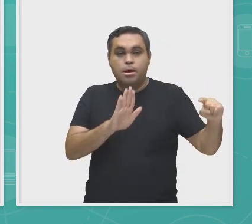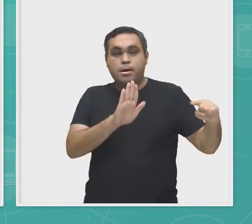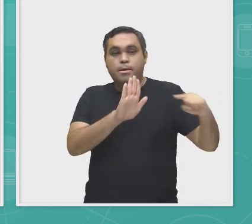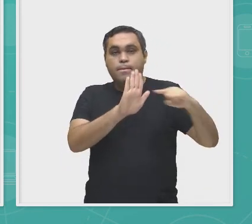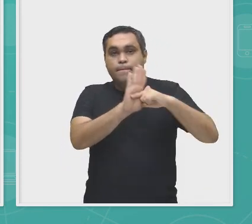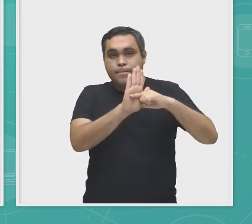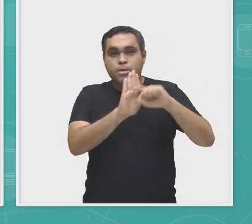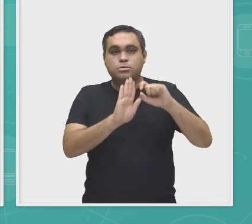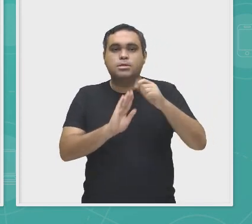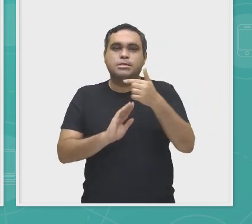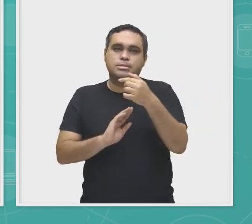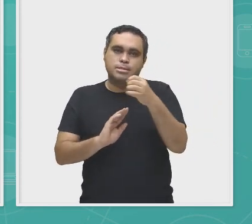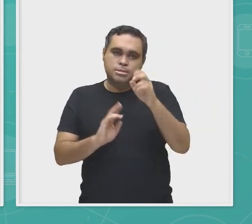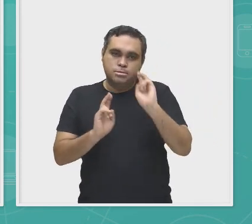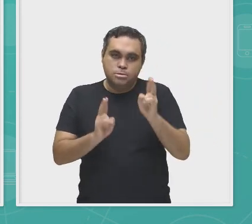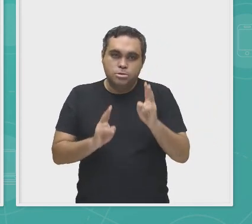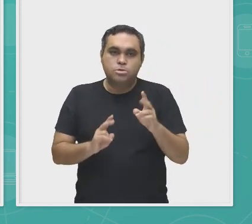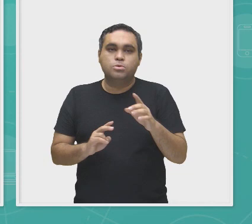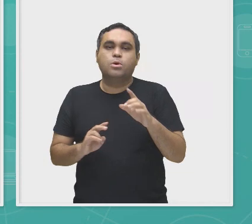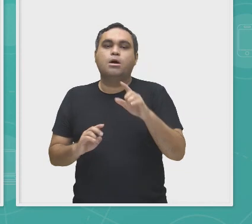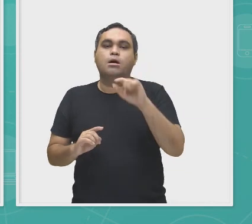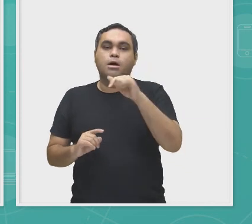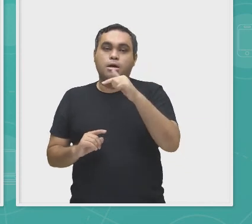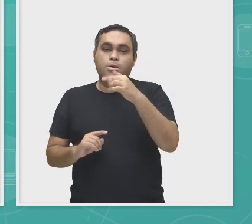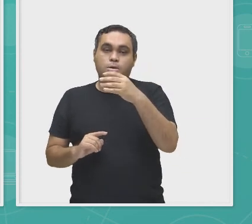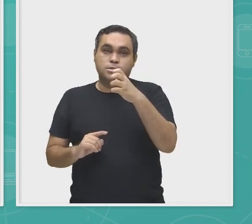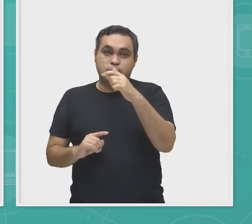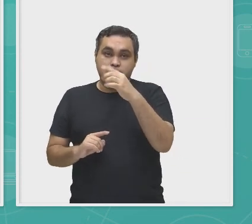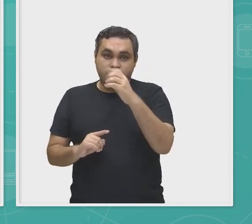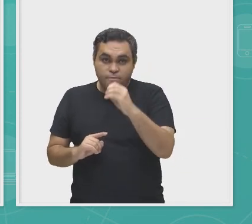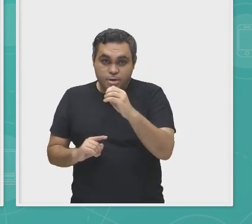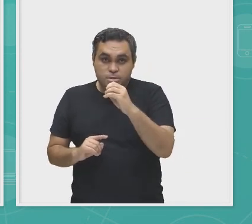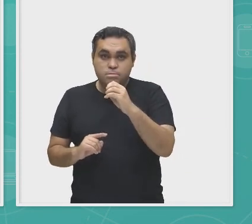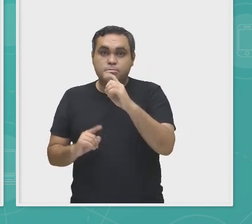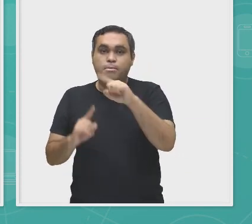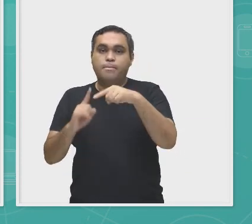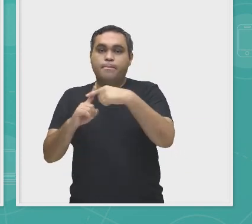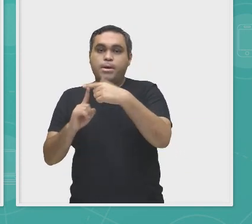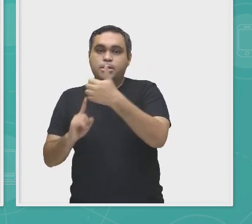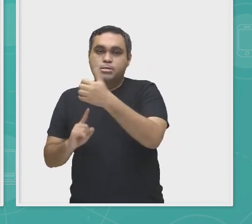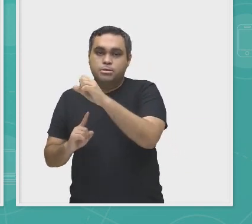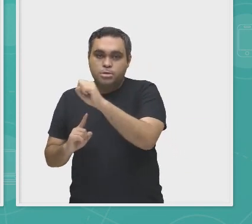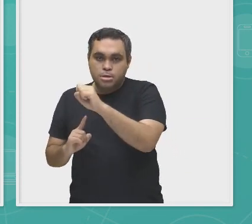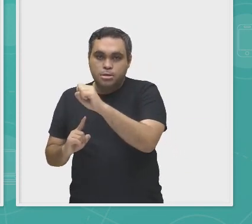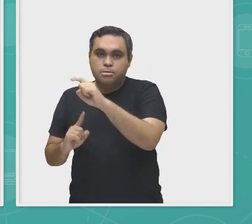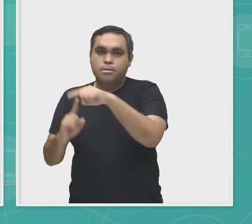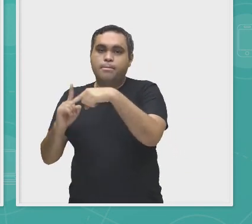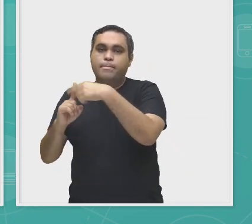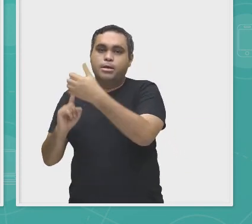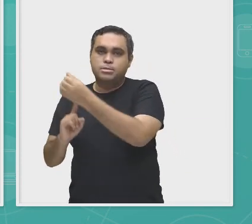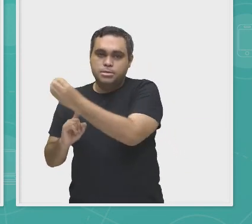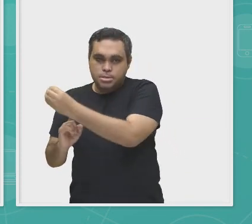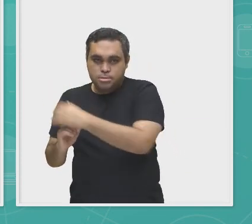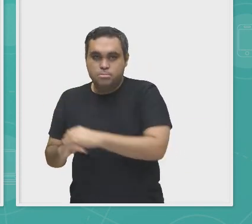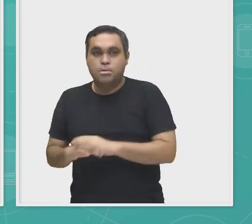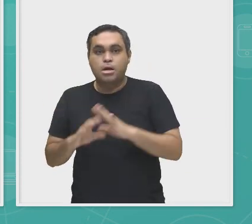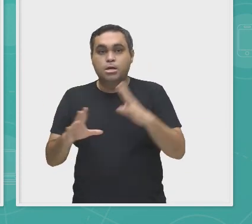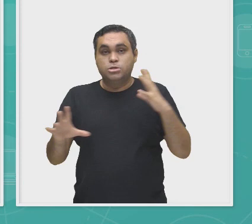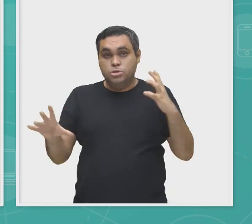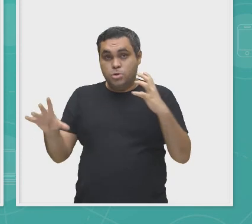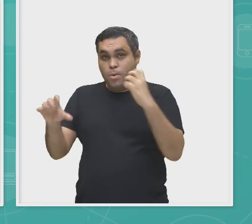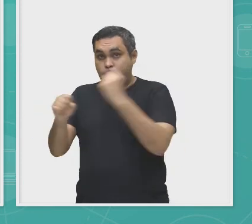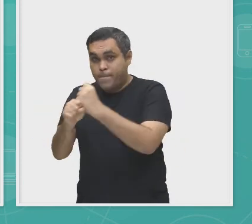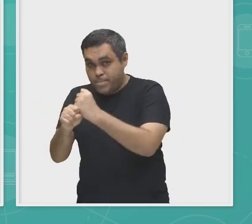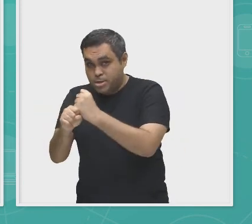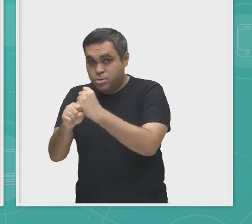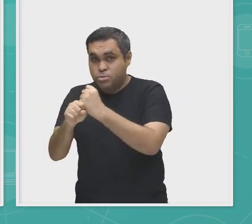10 vezes 42, 420, 180, 60. Somando tudo isso daqui, né, nós vamos